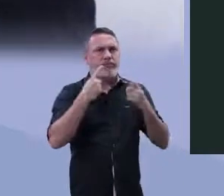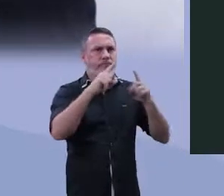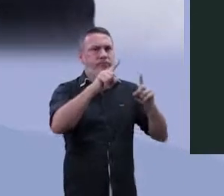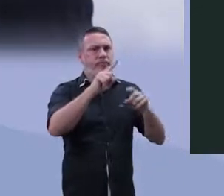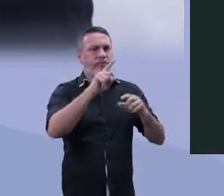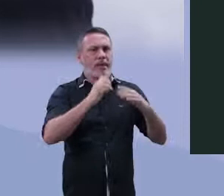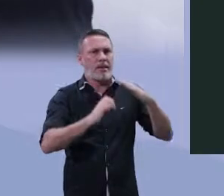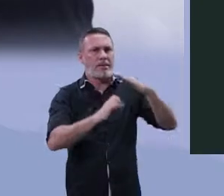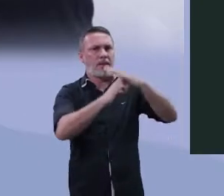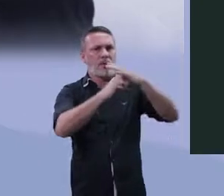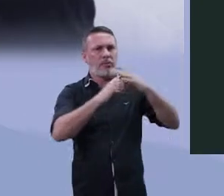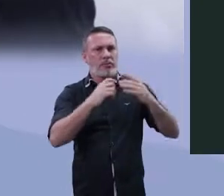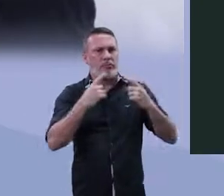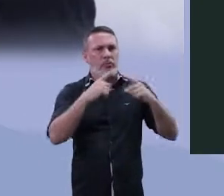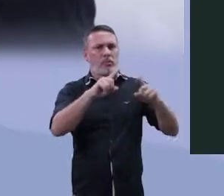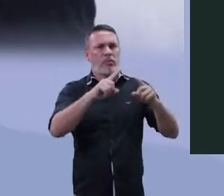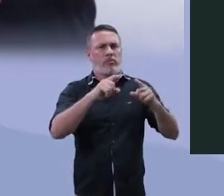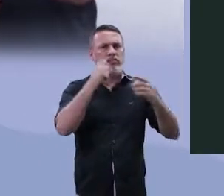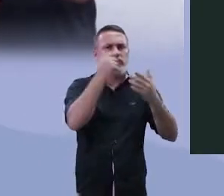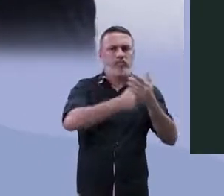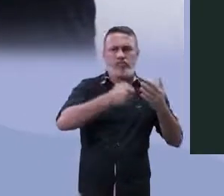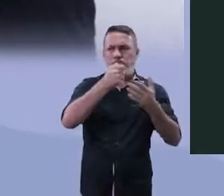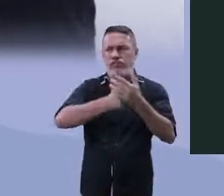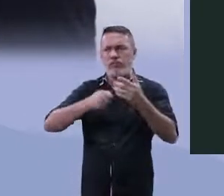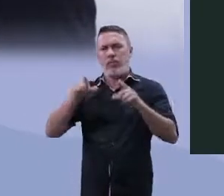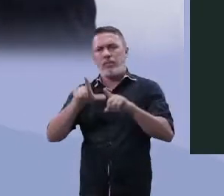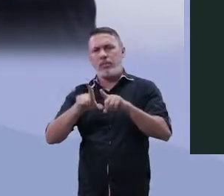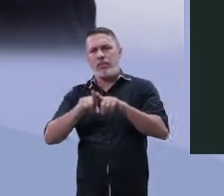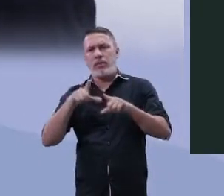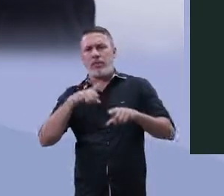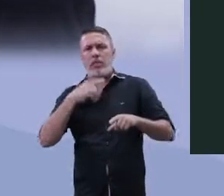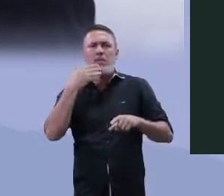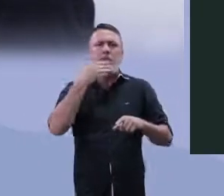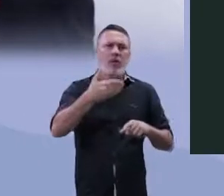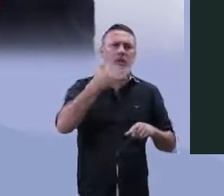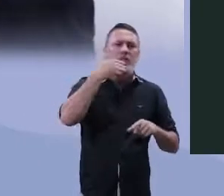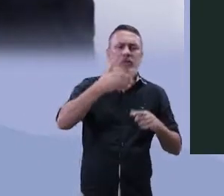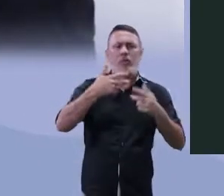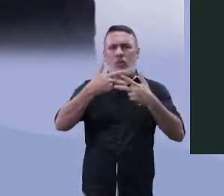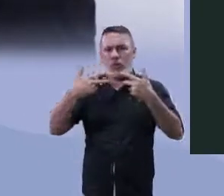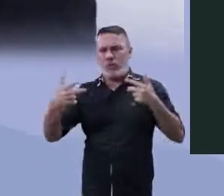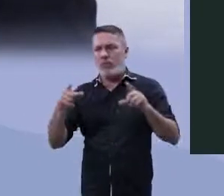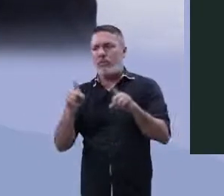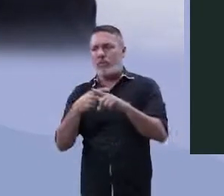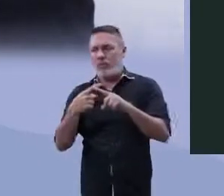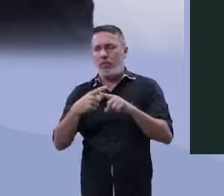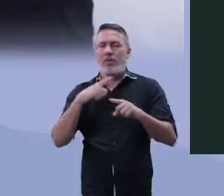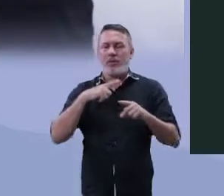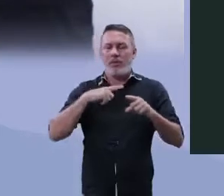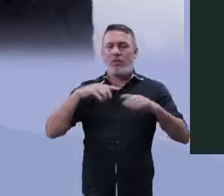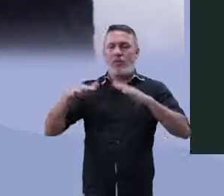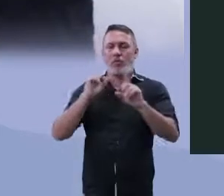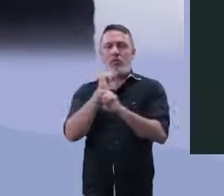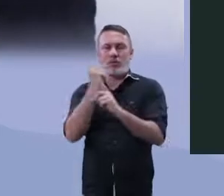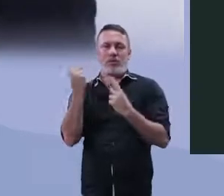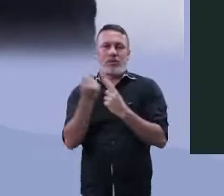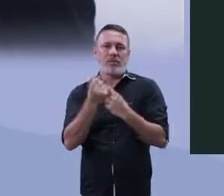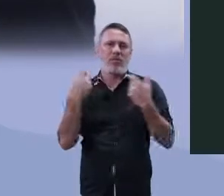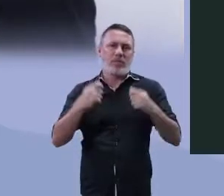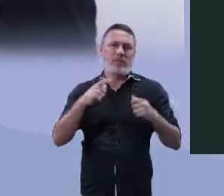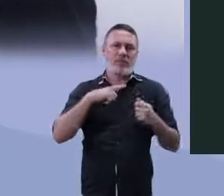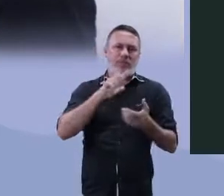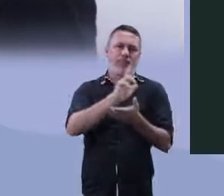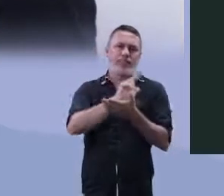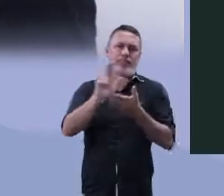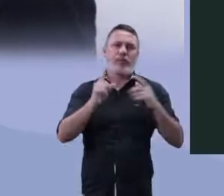o Estado, procuram o atendimento às suas demandas. E as demandas são as mais diversas, porque os próprios movimentos sociais também